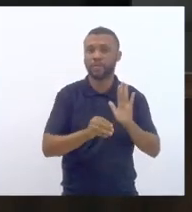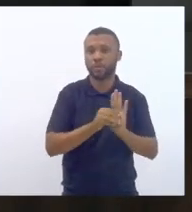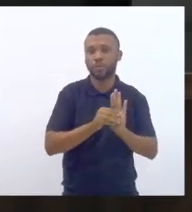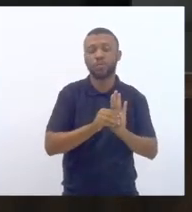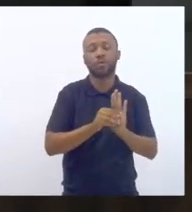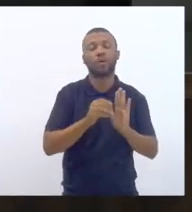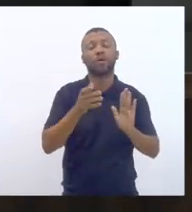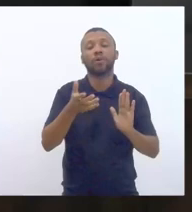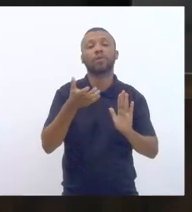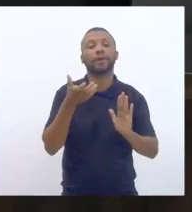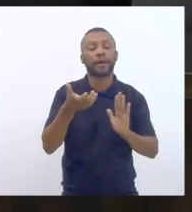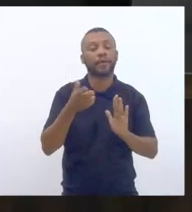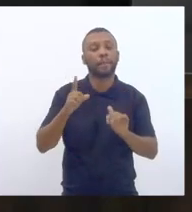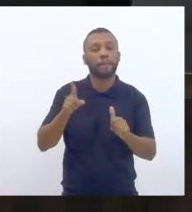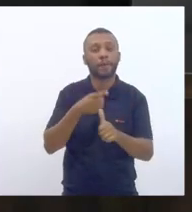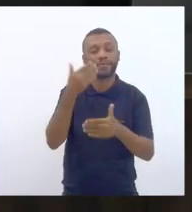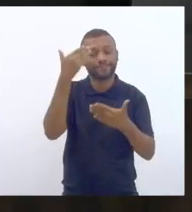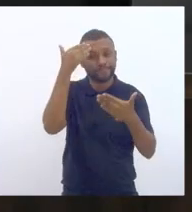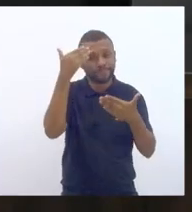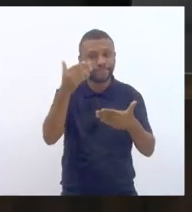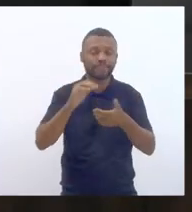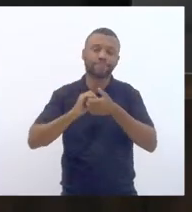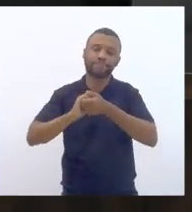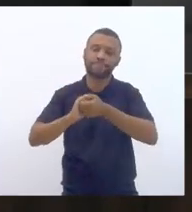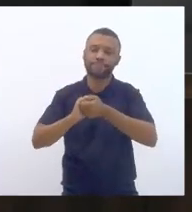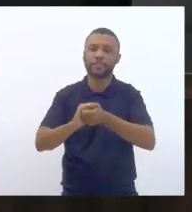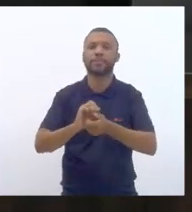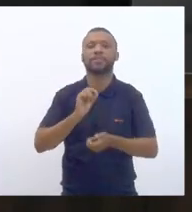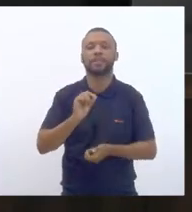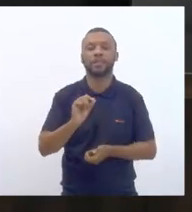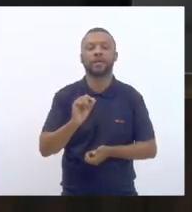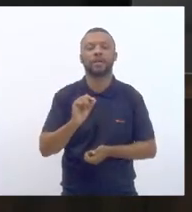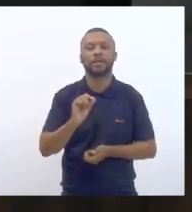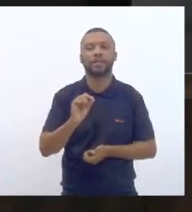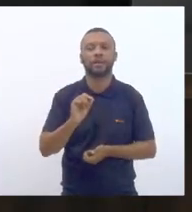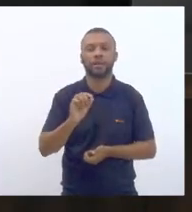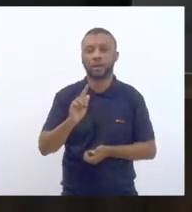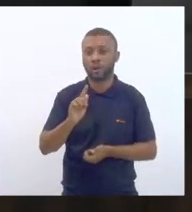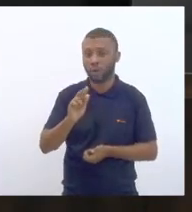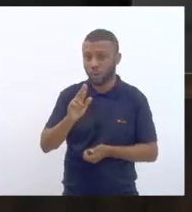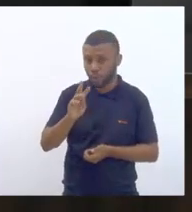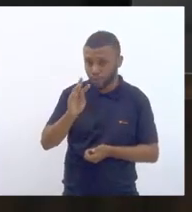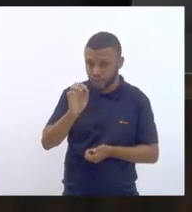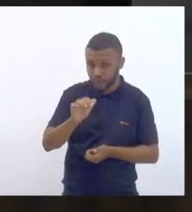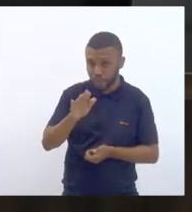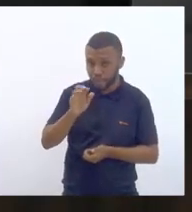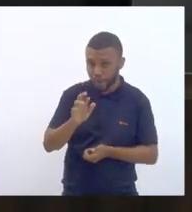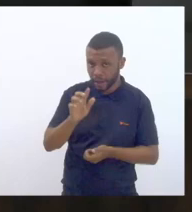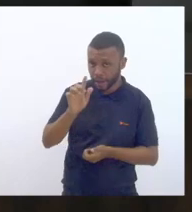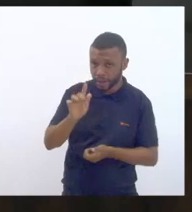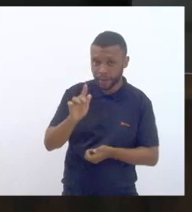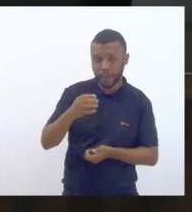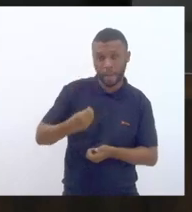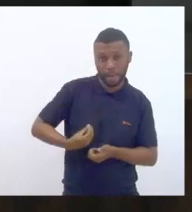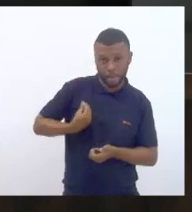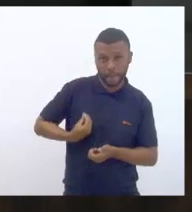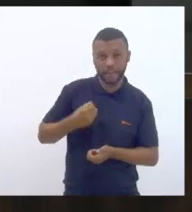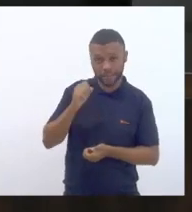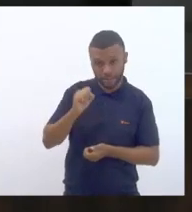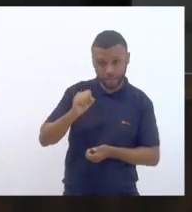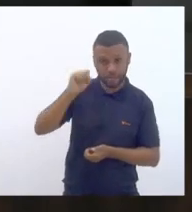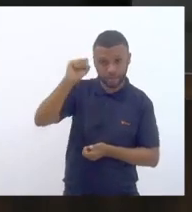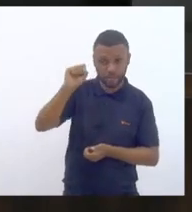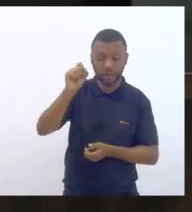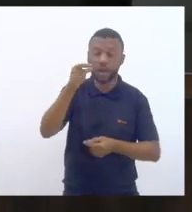aqui agradecer em meu nome aqui, que essa é uma Gutenberg presente, é uma questão que nós estamos discutindo também com o